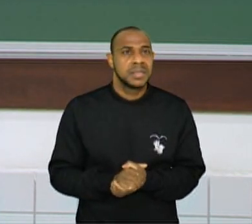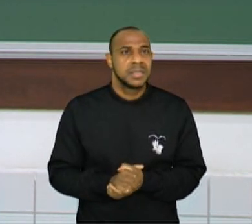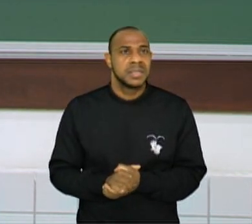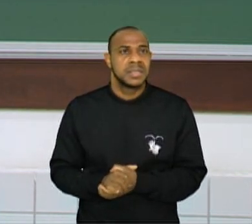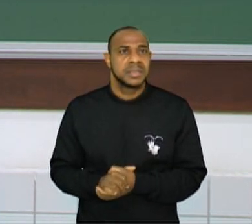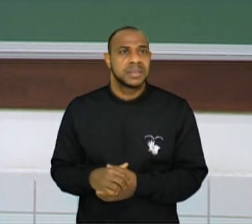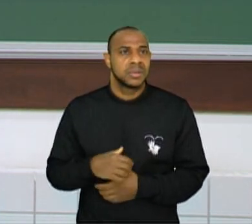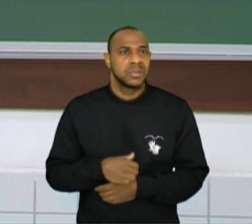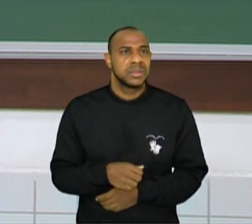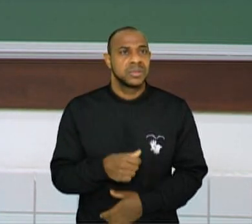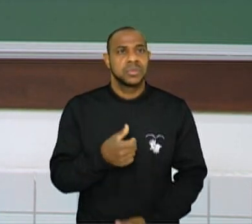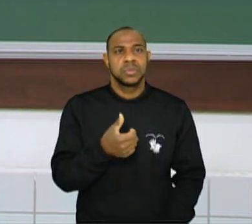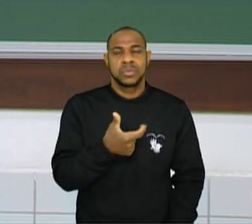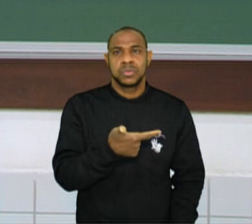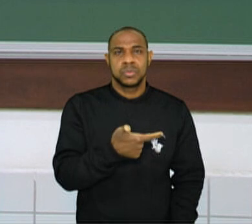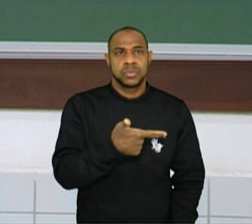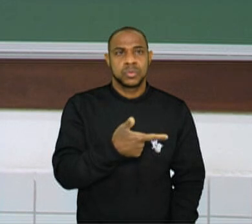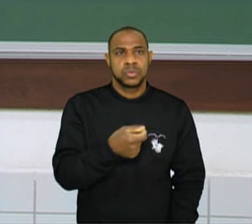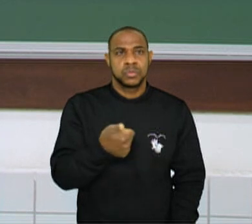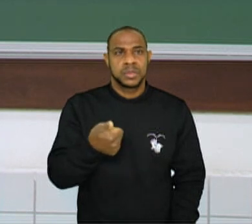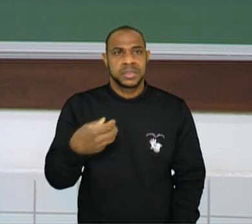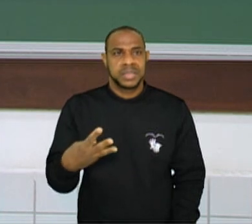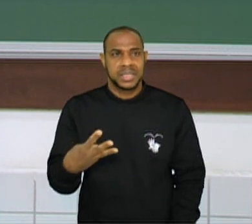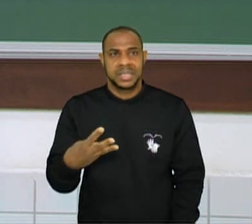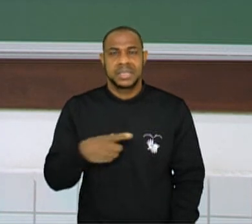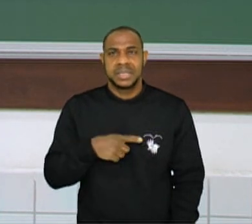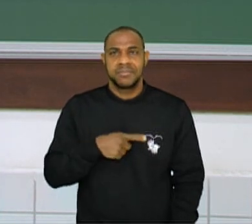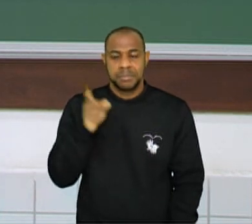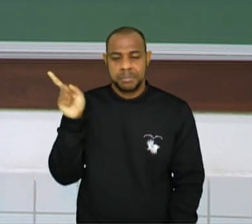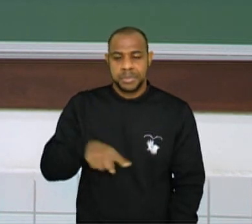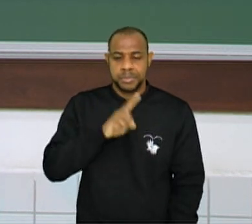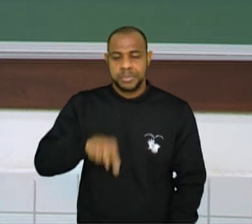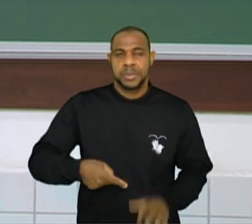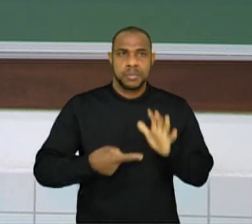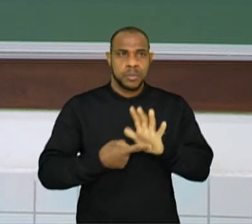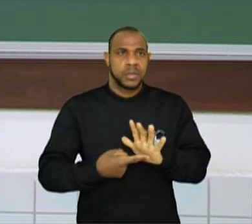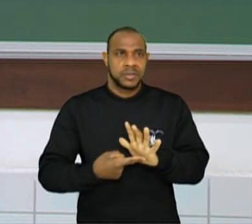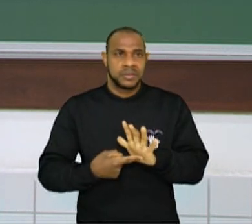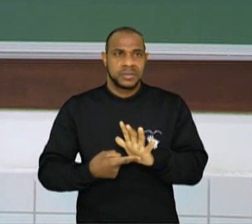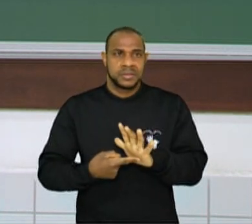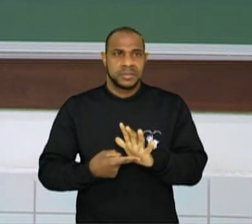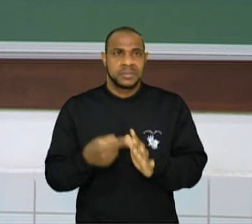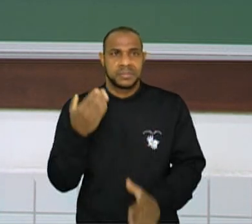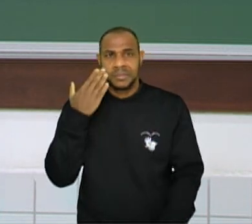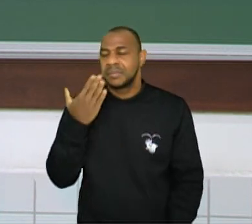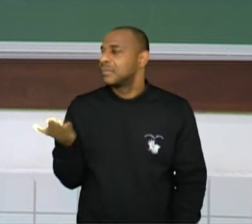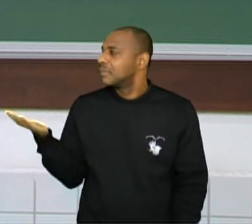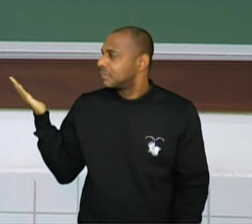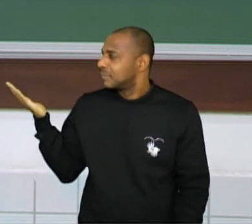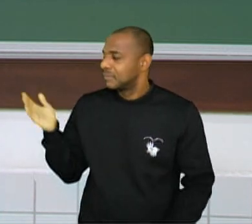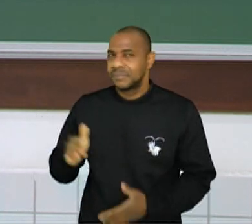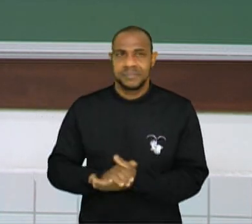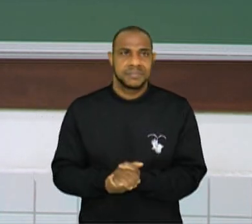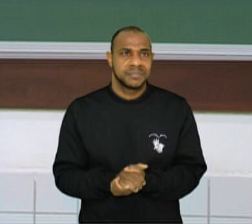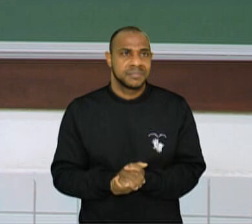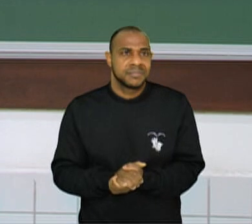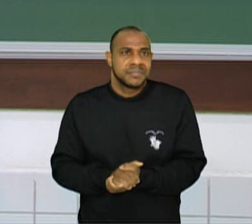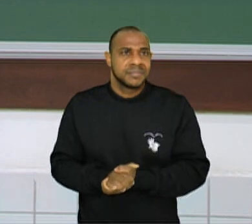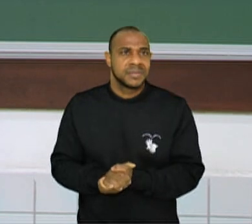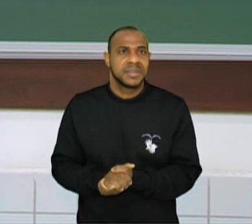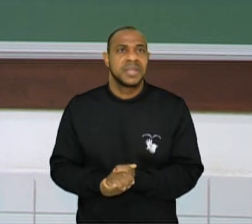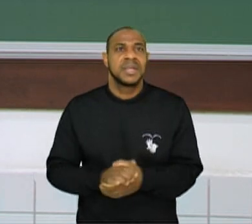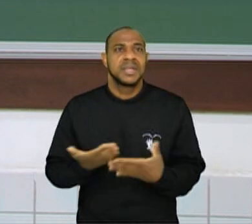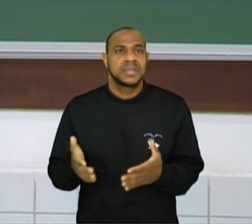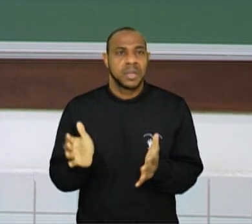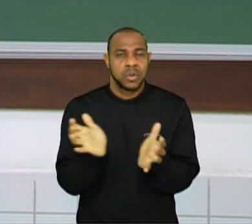ato simbólico lá no Congresso anulando essa sessão, justamente pelo seu caráter de ilegalidade, né? A toque de caixa foram